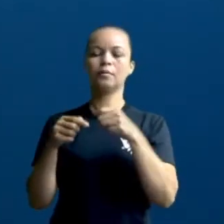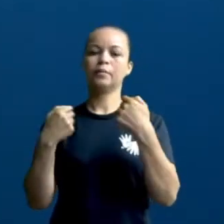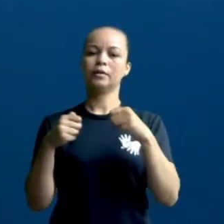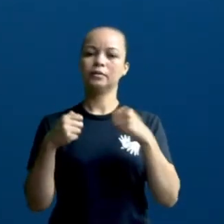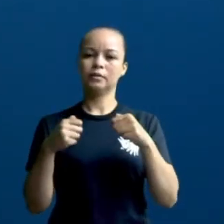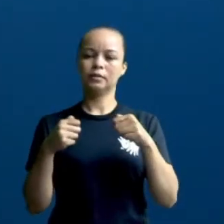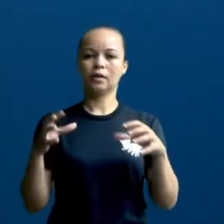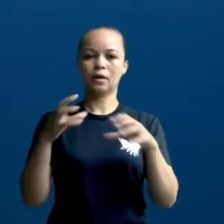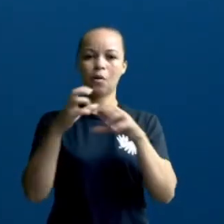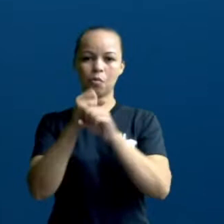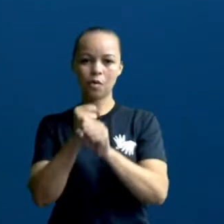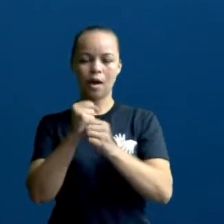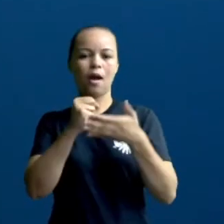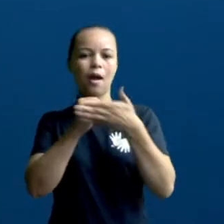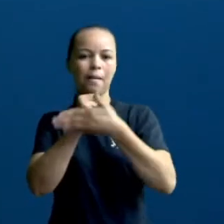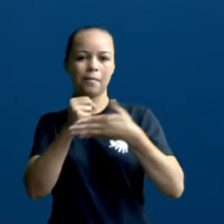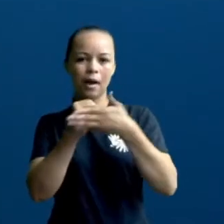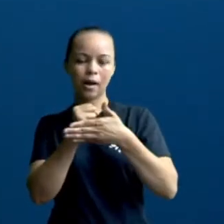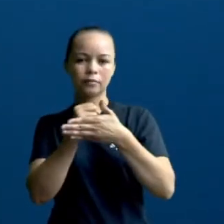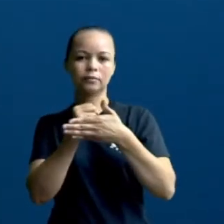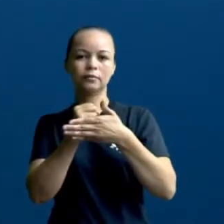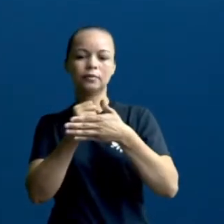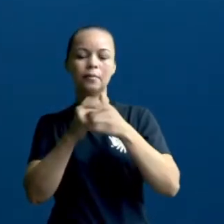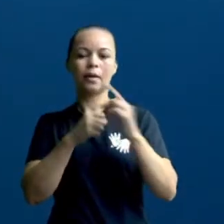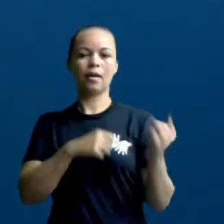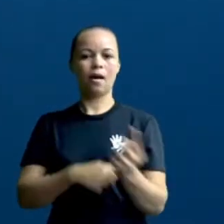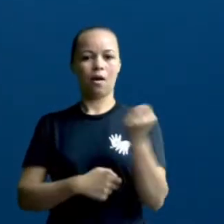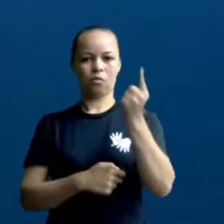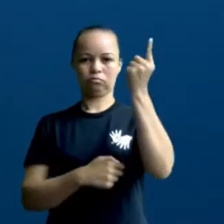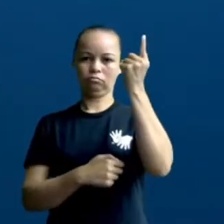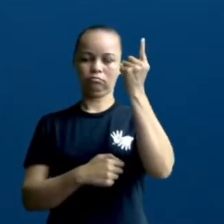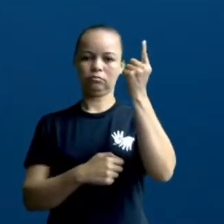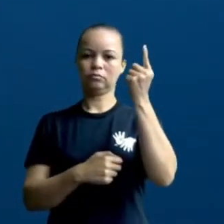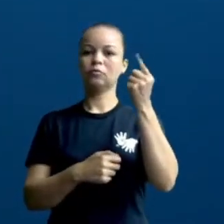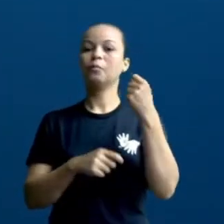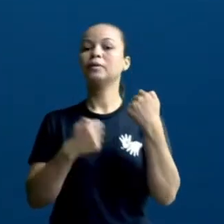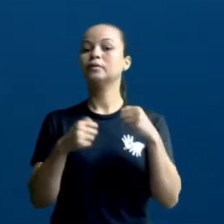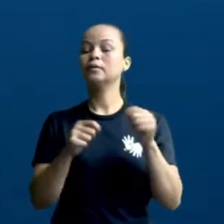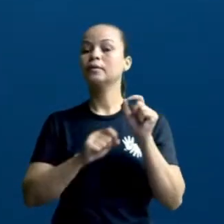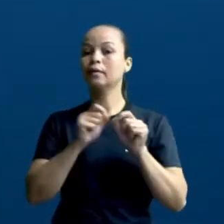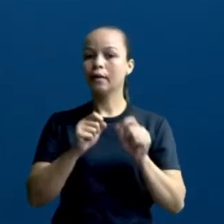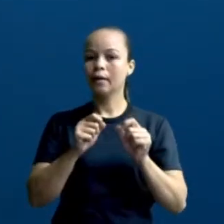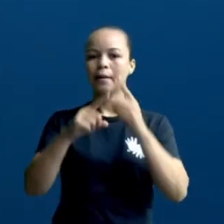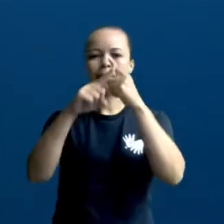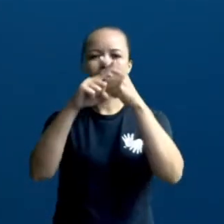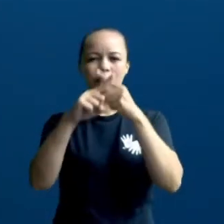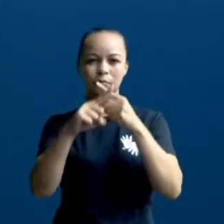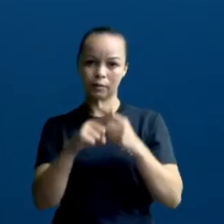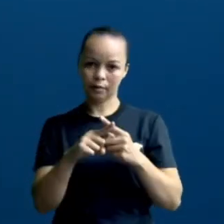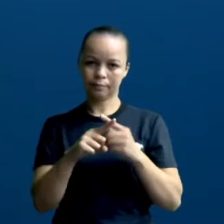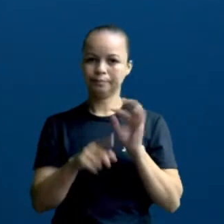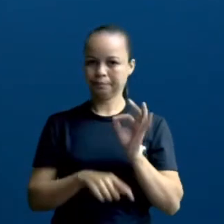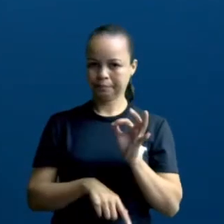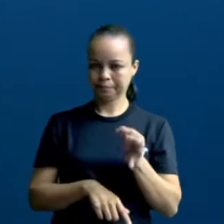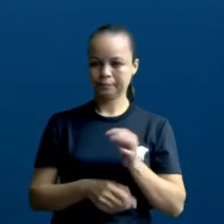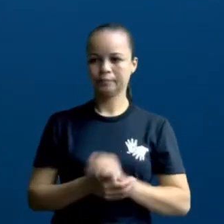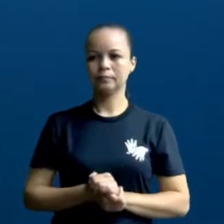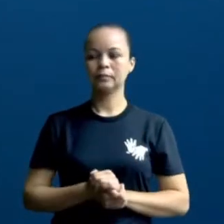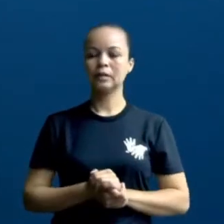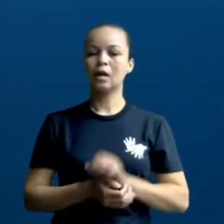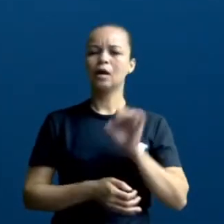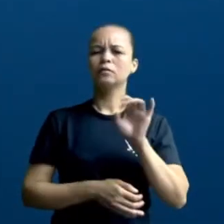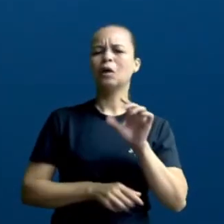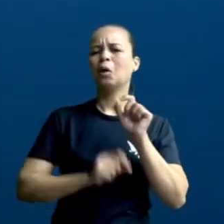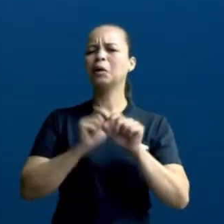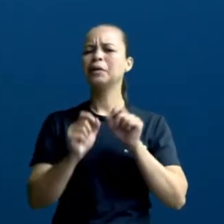base pela altura. Vamos multiplicar, tá certo? Só que o